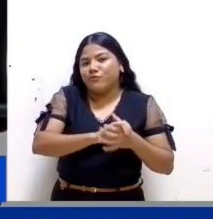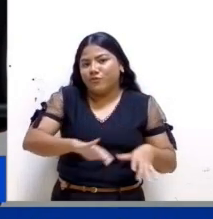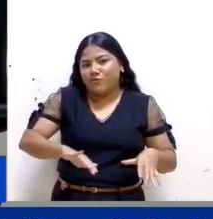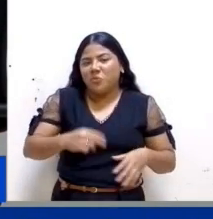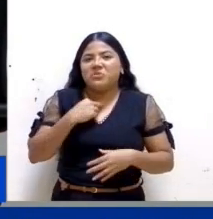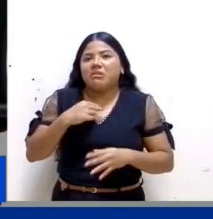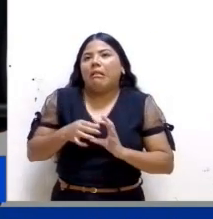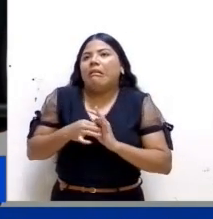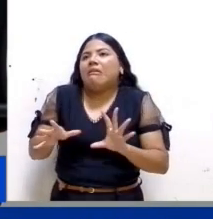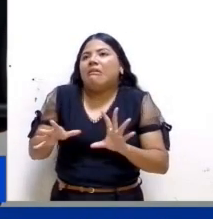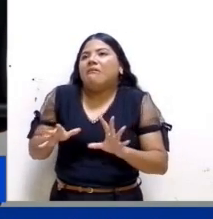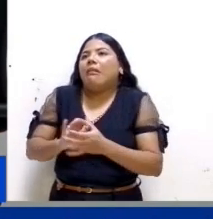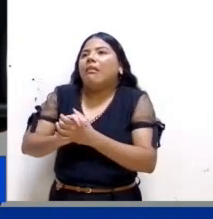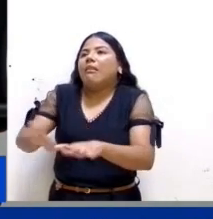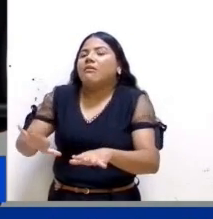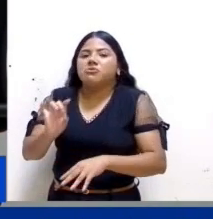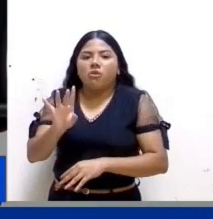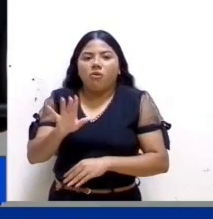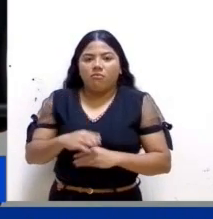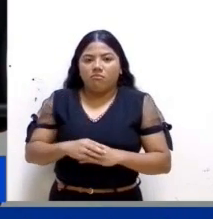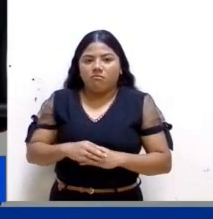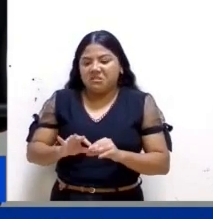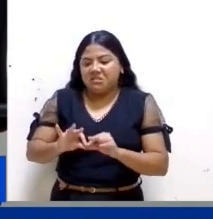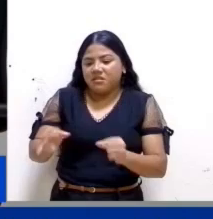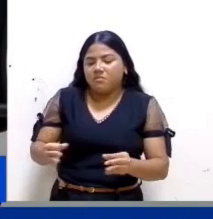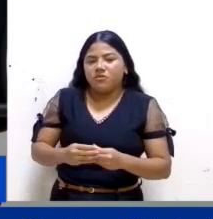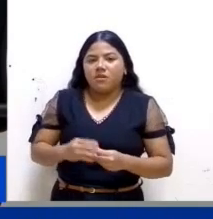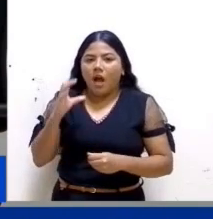Você tinha que passar